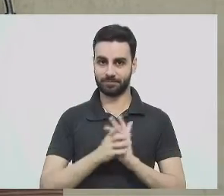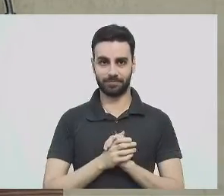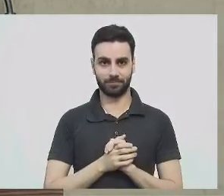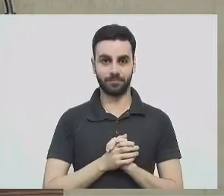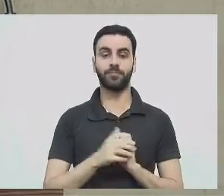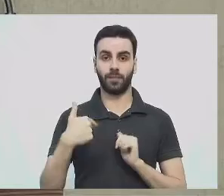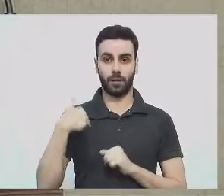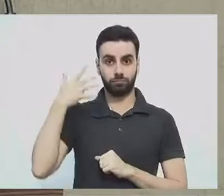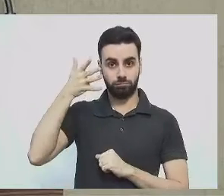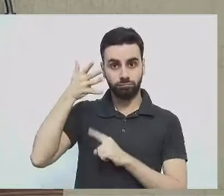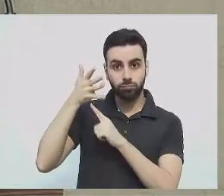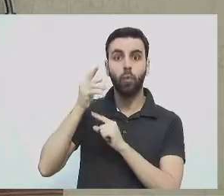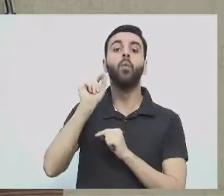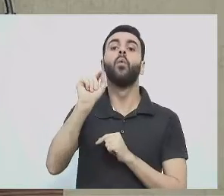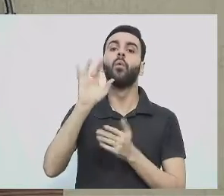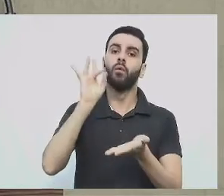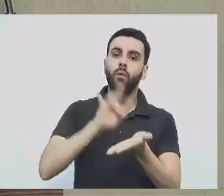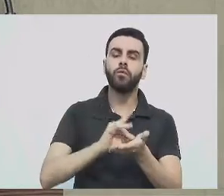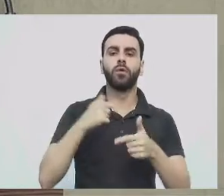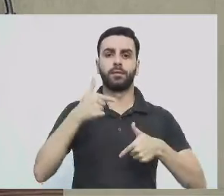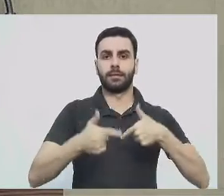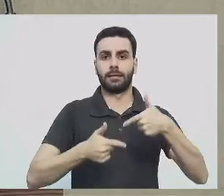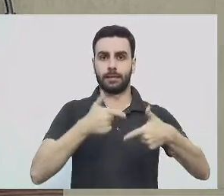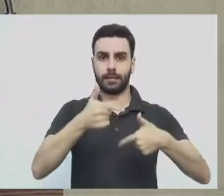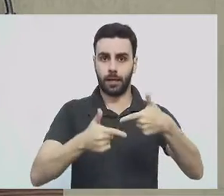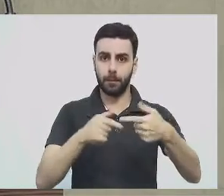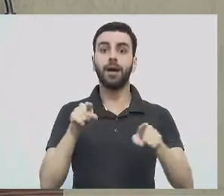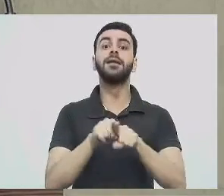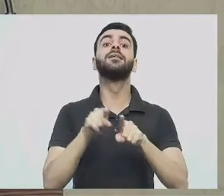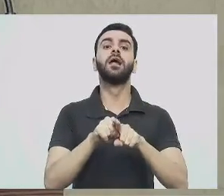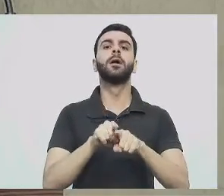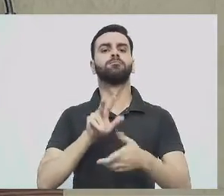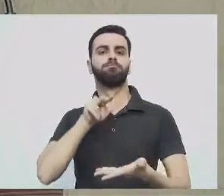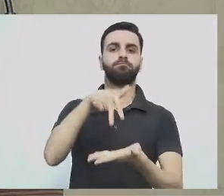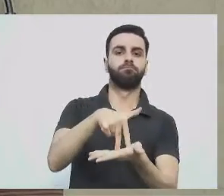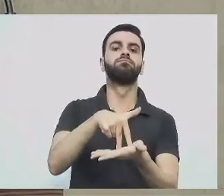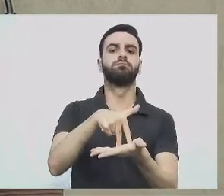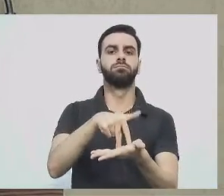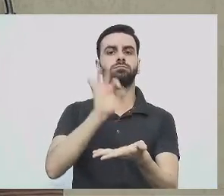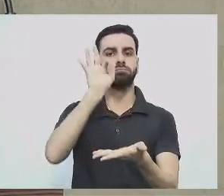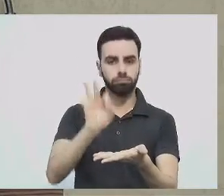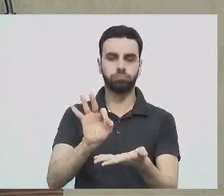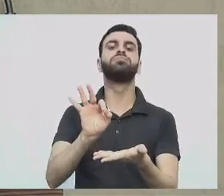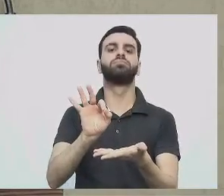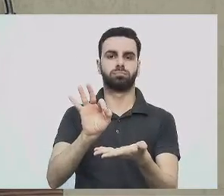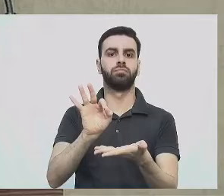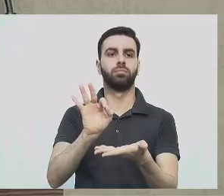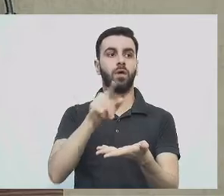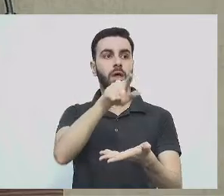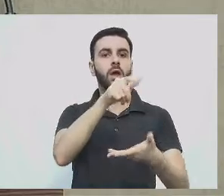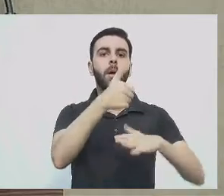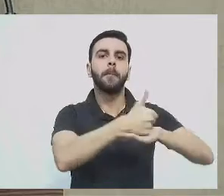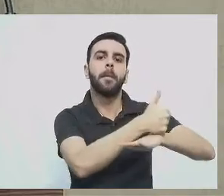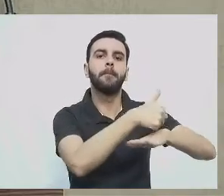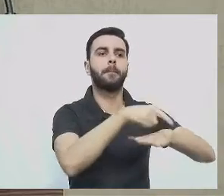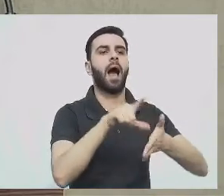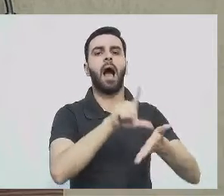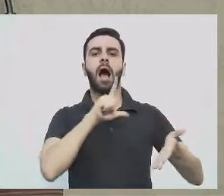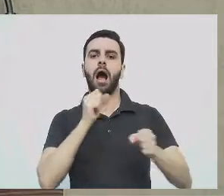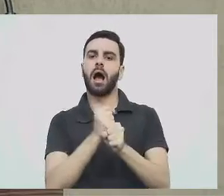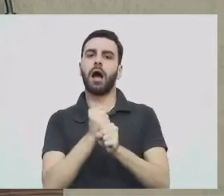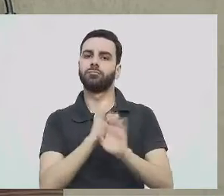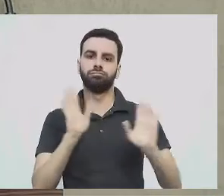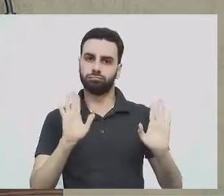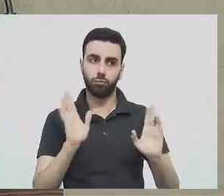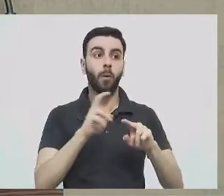É discurso, sim, de um que trabalhou e que foi homem, que não colocou o asfalto no bairro antes da eleição para